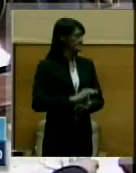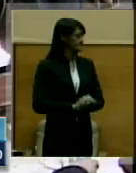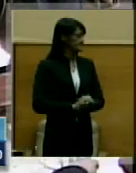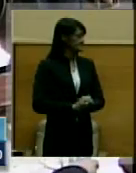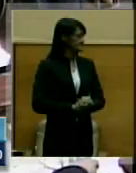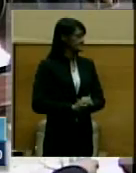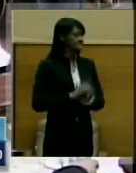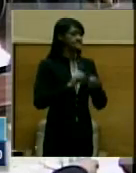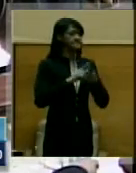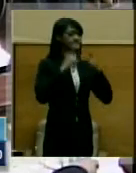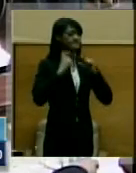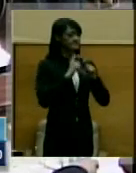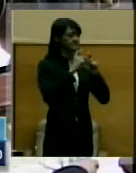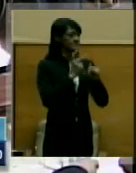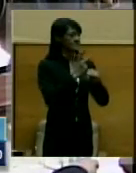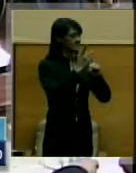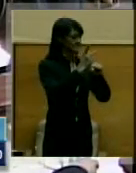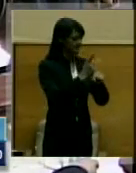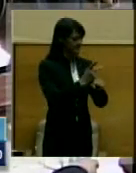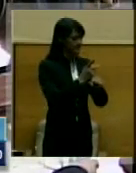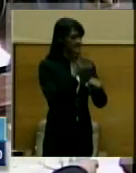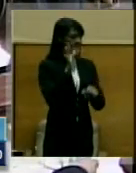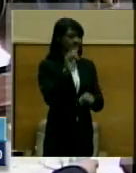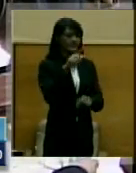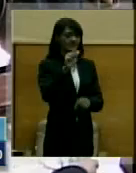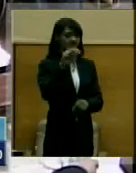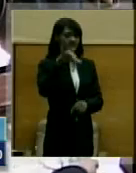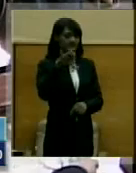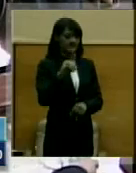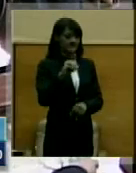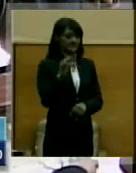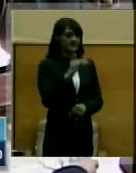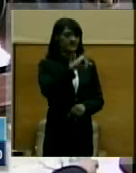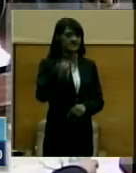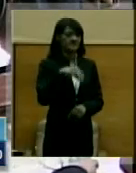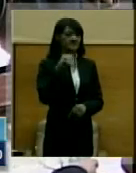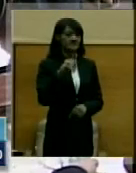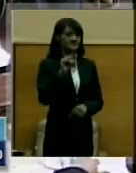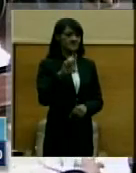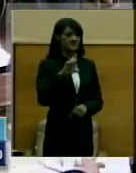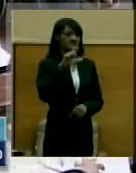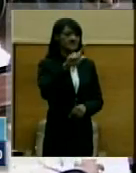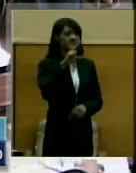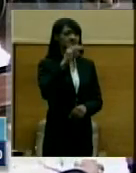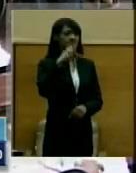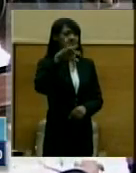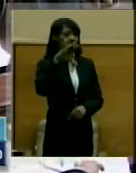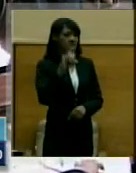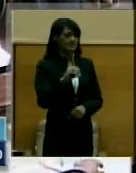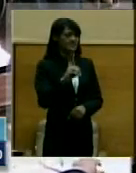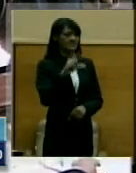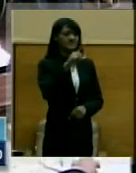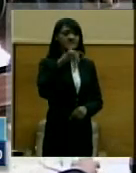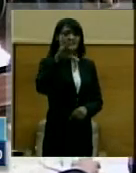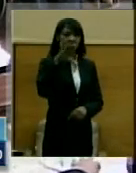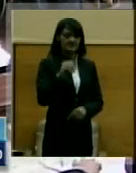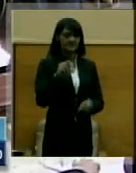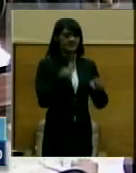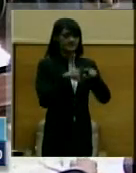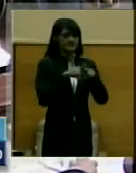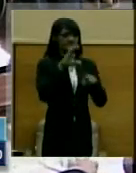Concessão da Medalha do Mérito de Superação Flávio Primo ao senhor José Lúcio Alves Costa, nos termos do dispositivo da